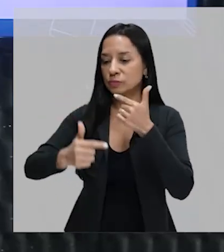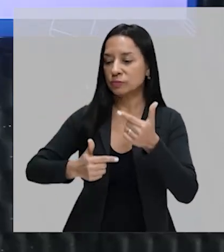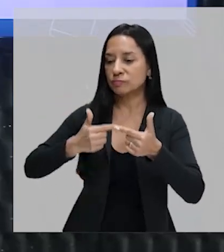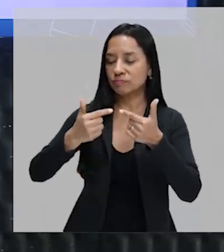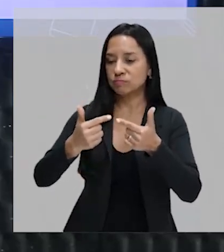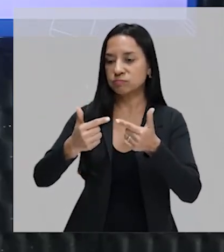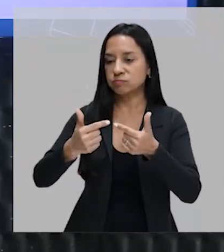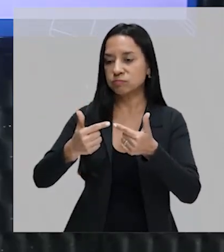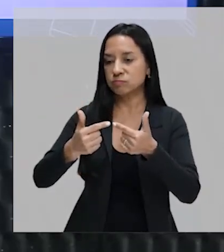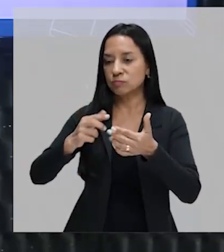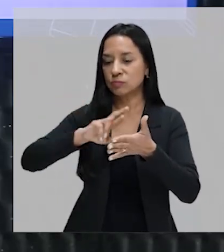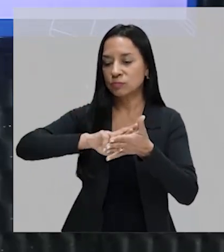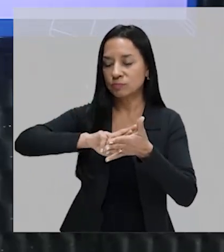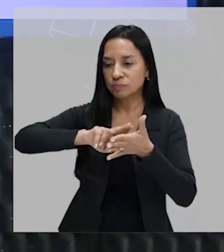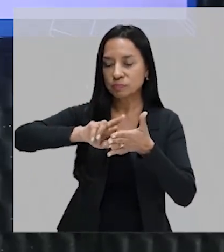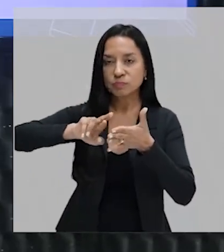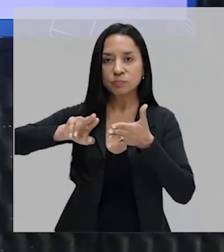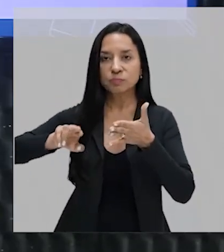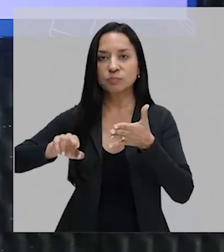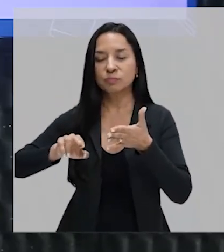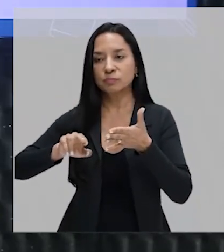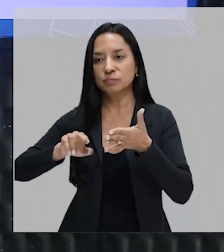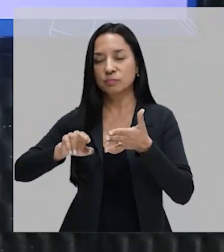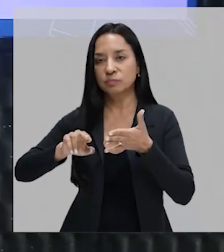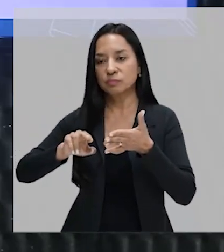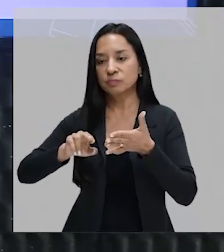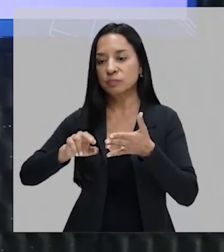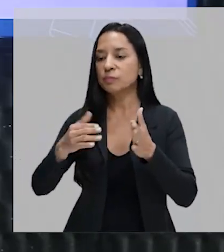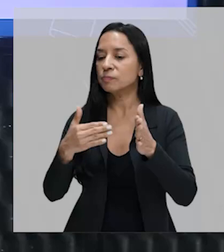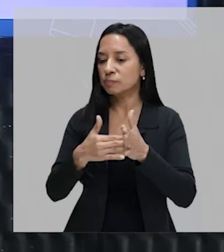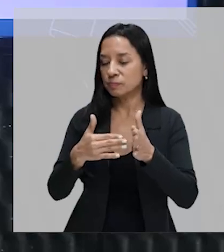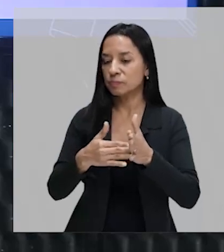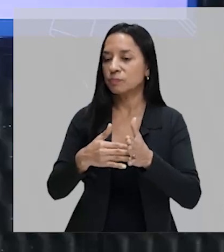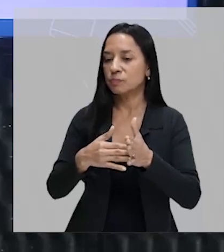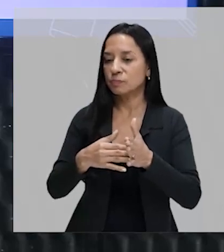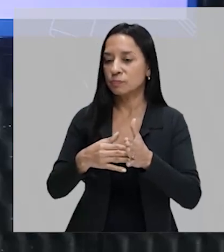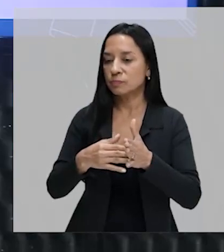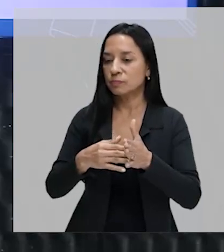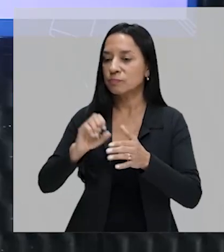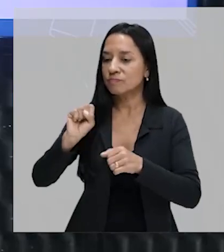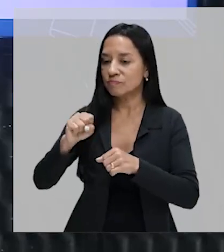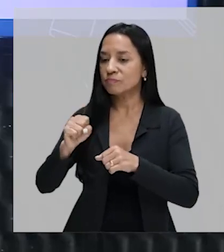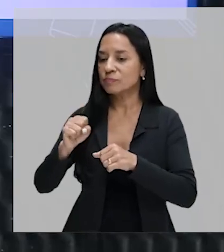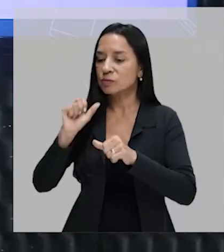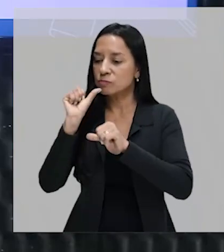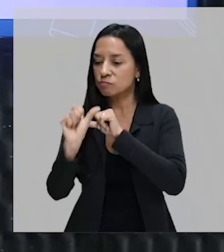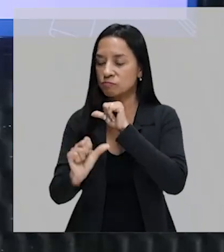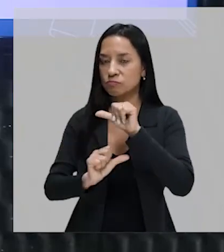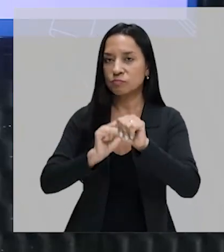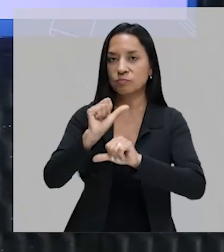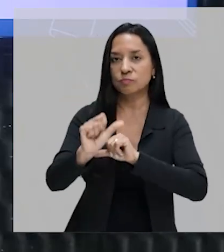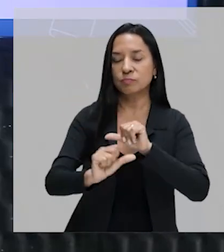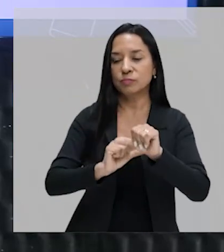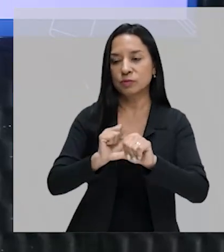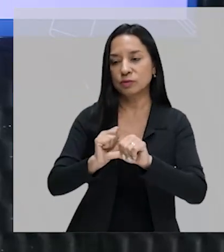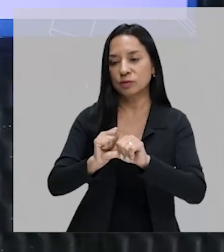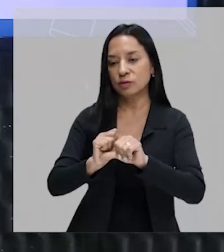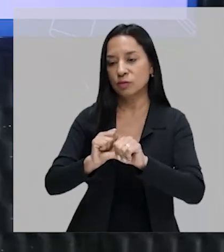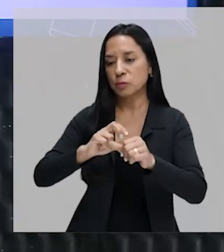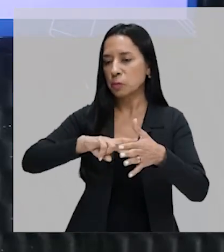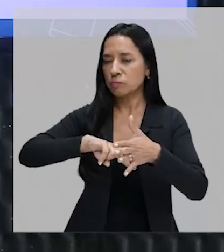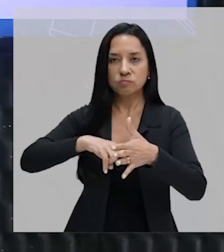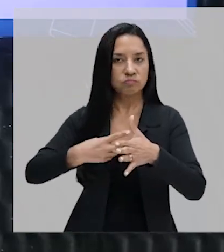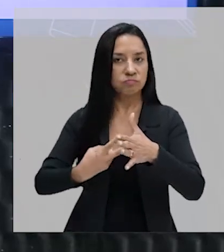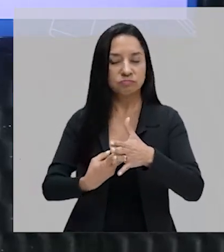as suas diversidades e até mesmo a sua reinvenção não significa